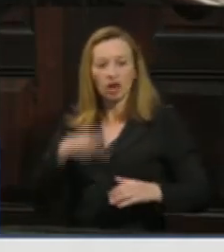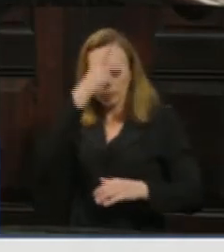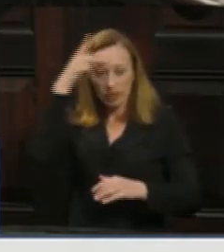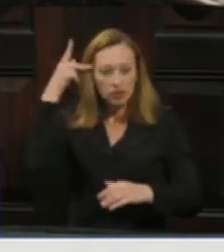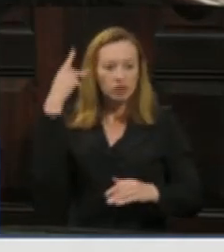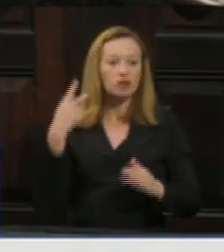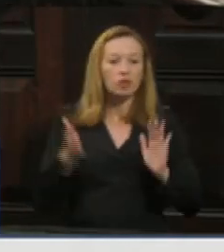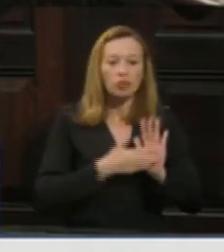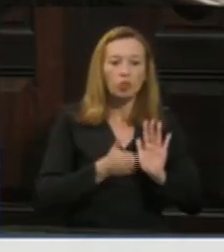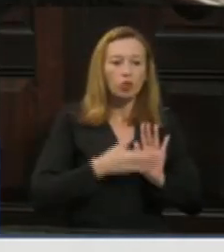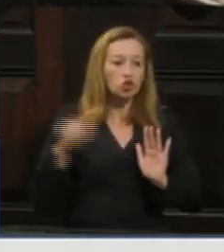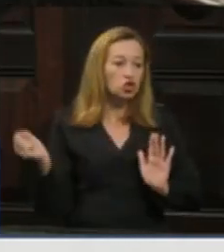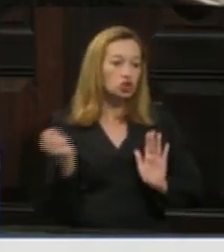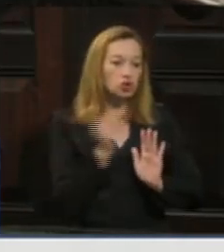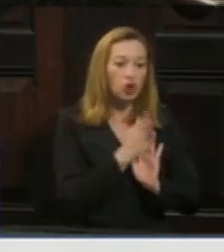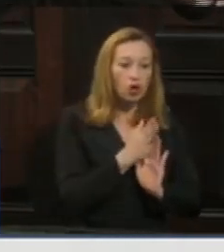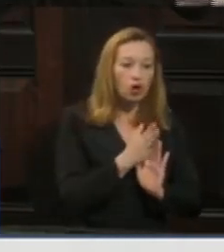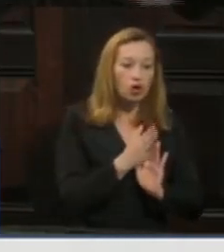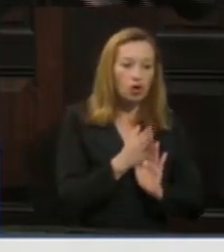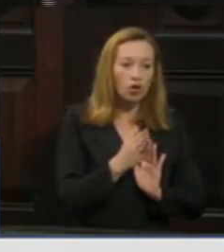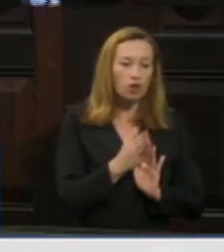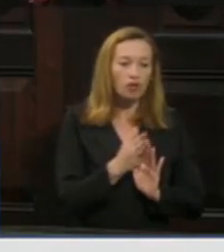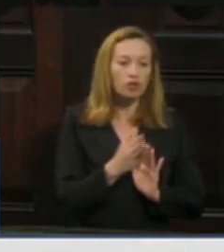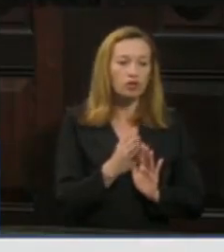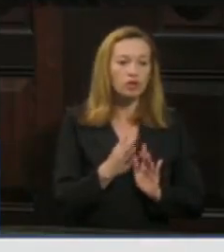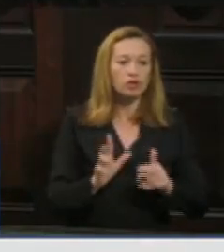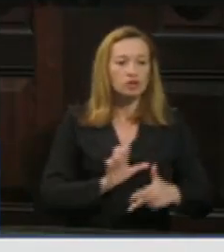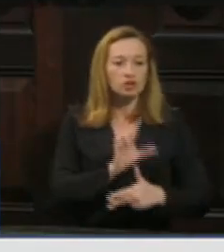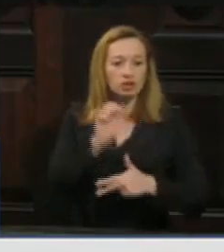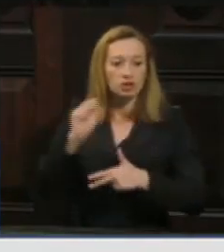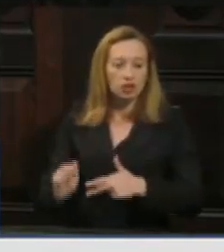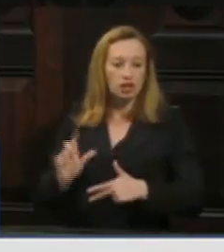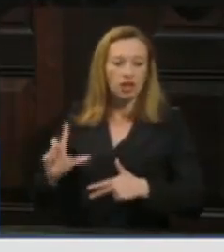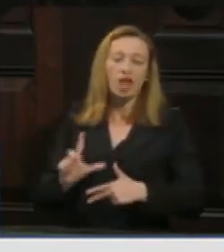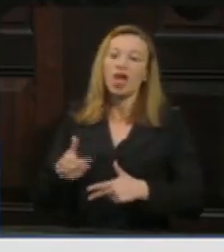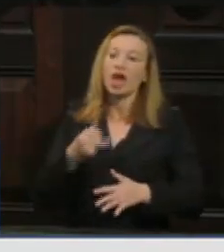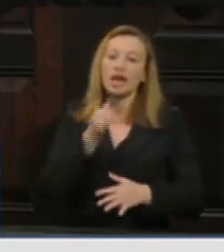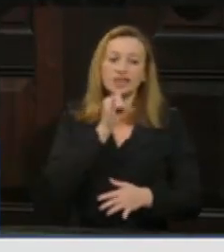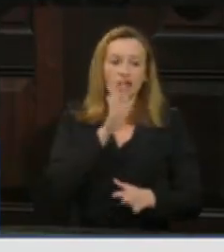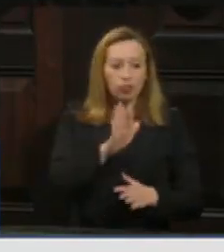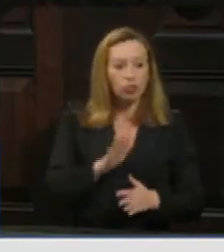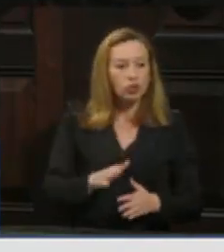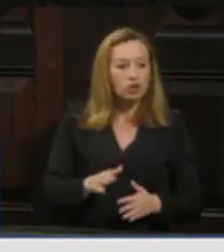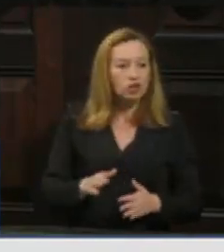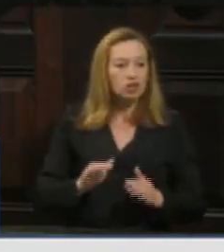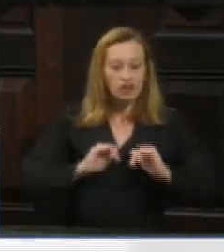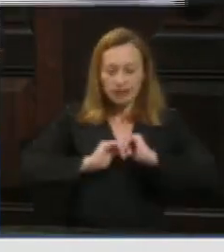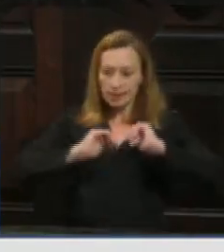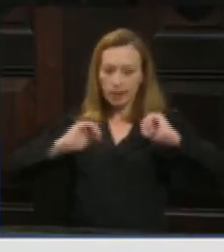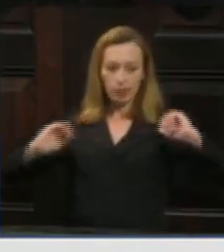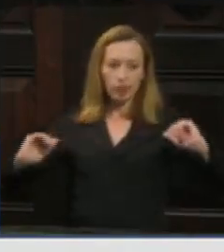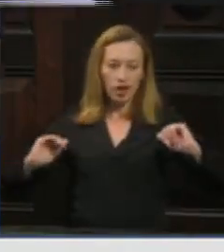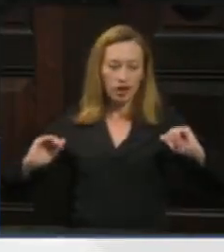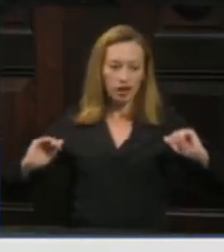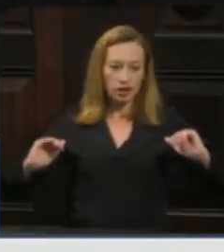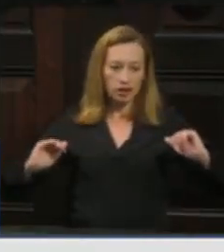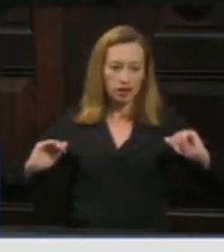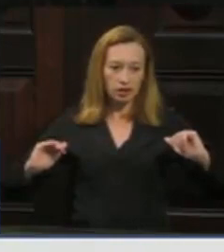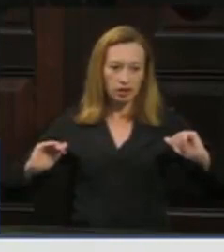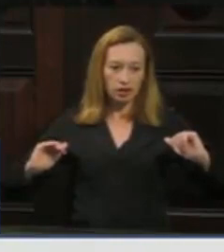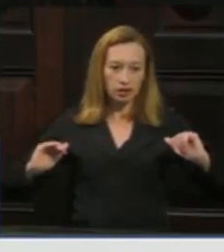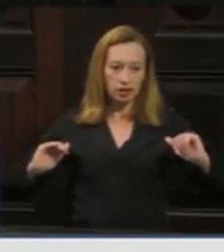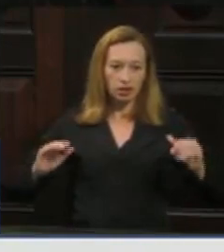iniciativa, acho que, claro, a casa tem que debater aí o percentual. Eu até sou favorável a ter uma forma de